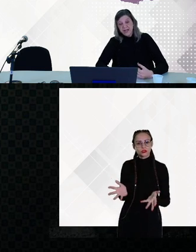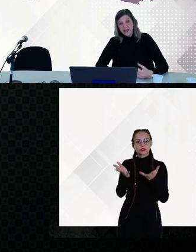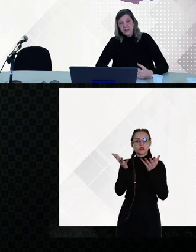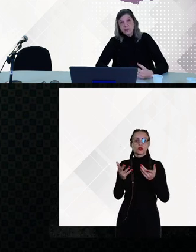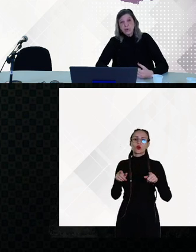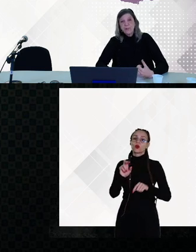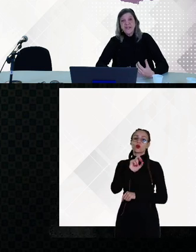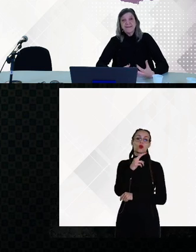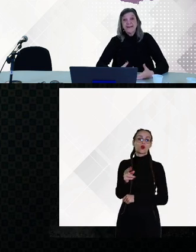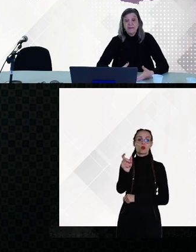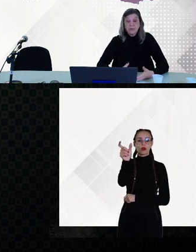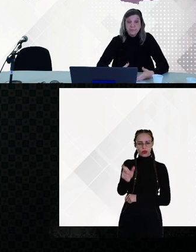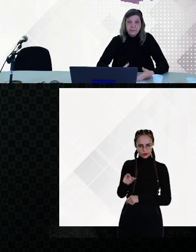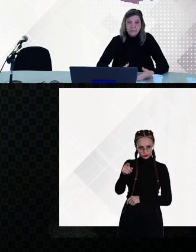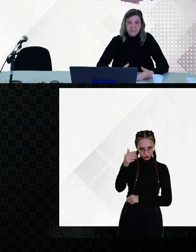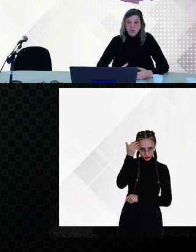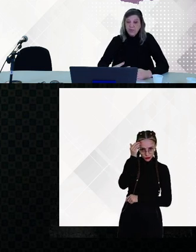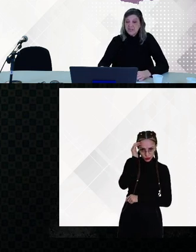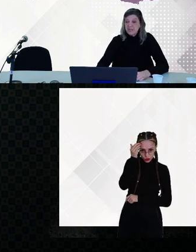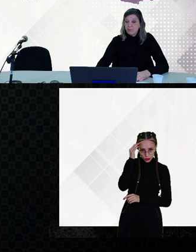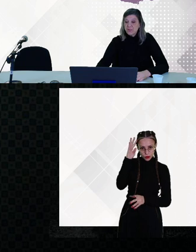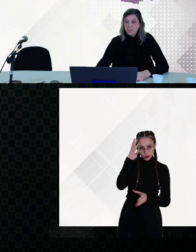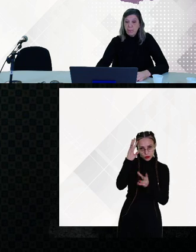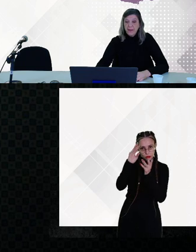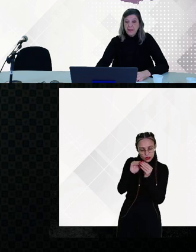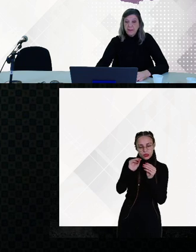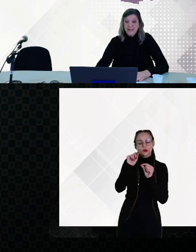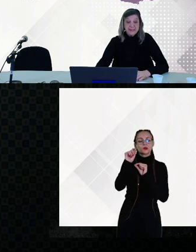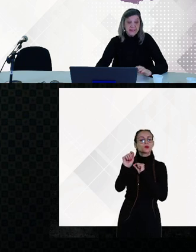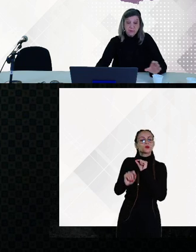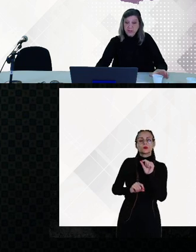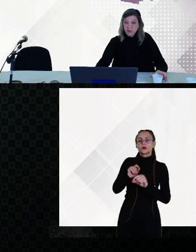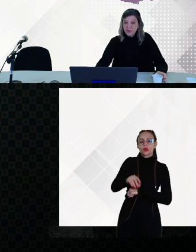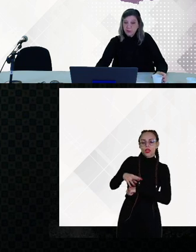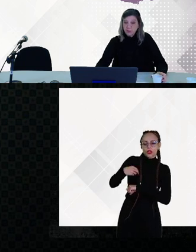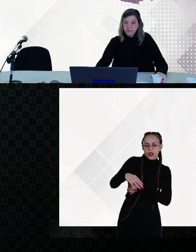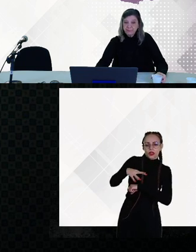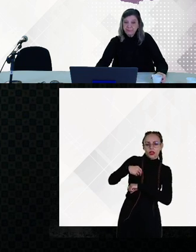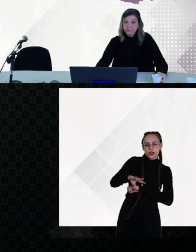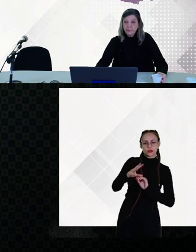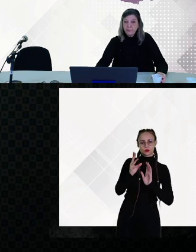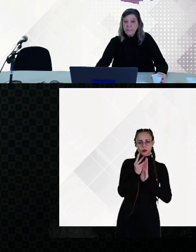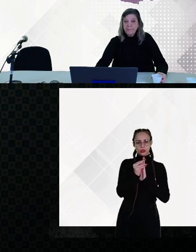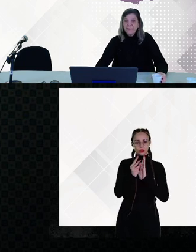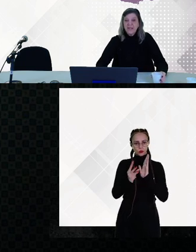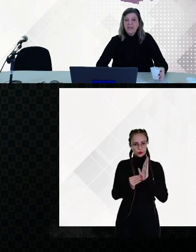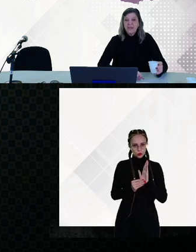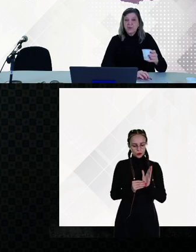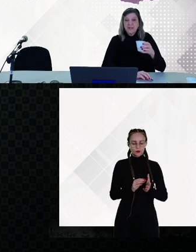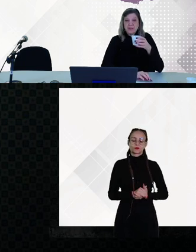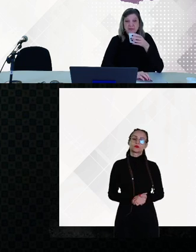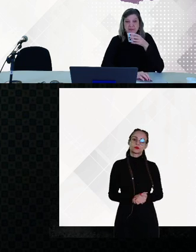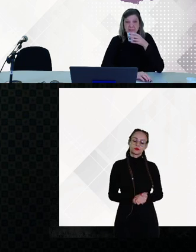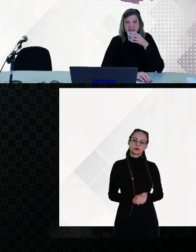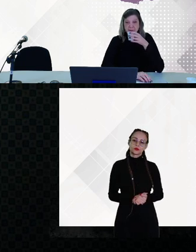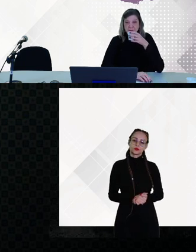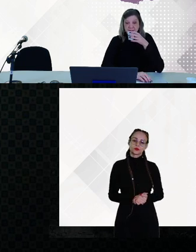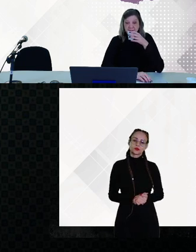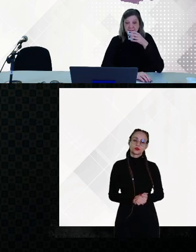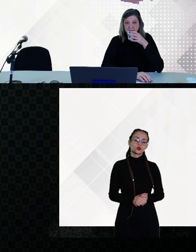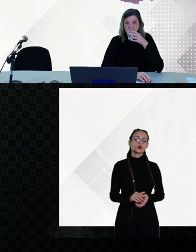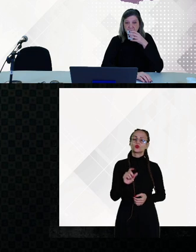se ele está compreendendo o que estamos passando de conteúdo e quais são as